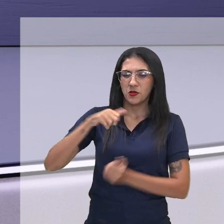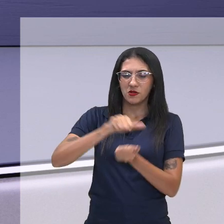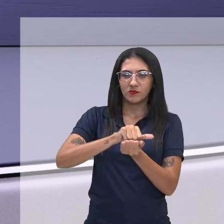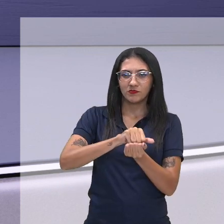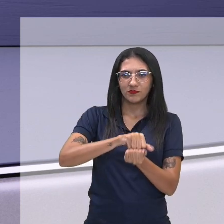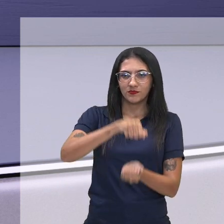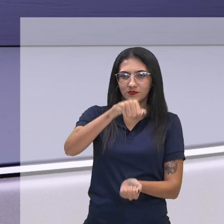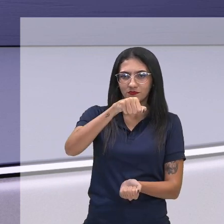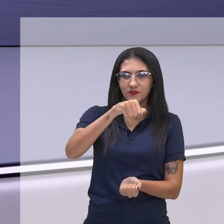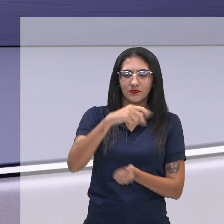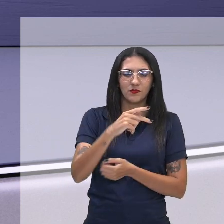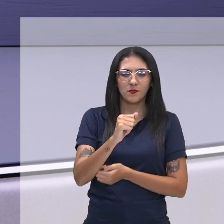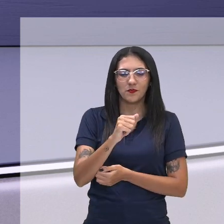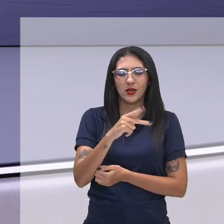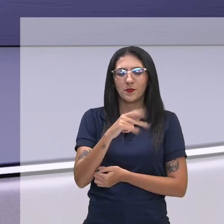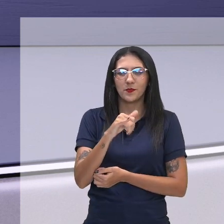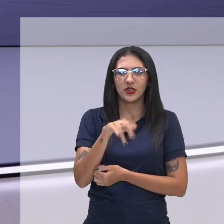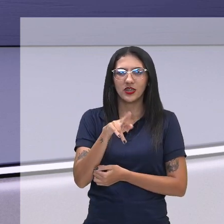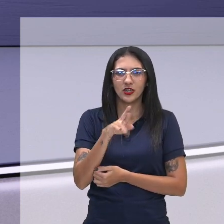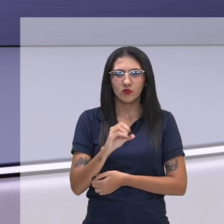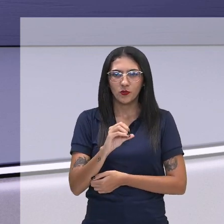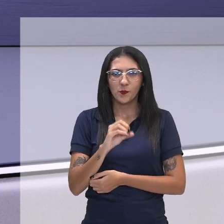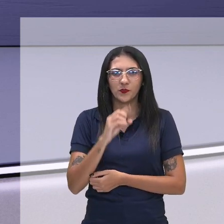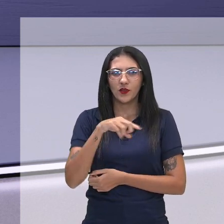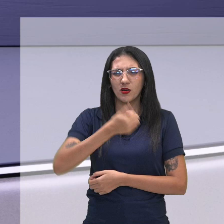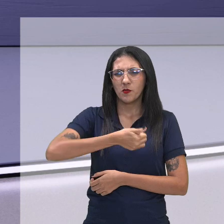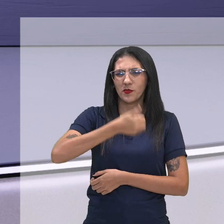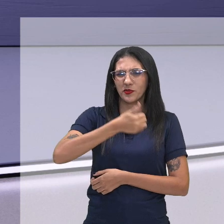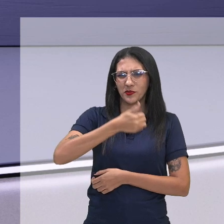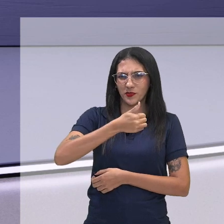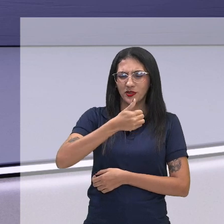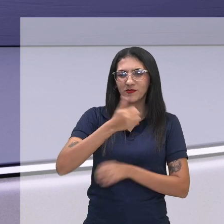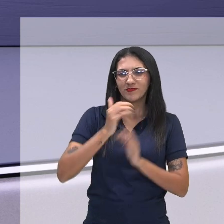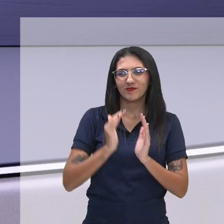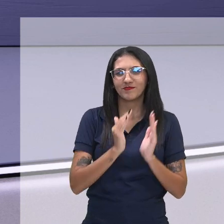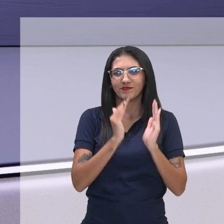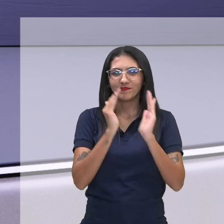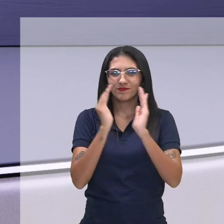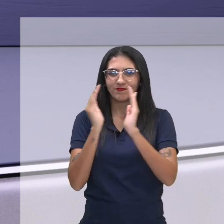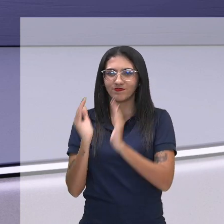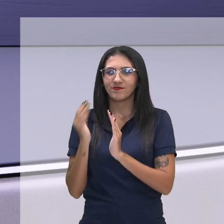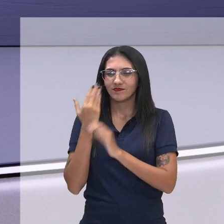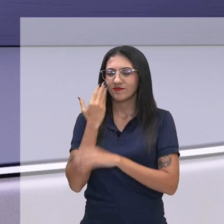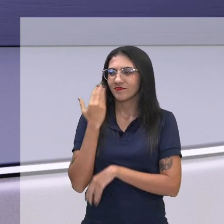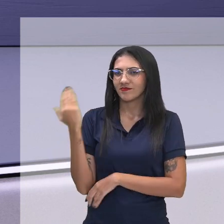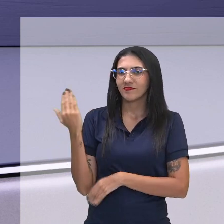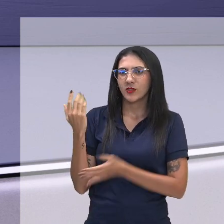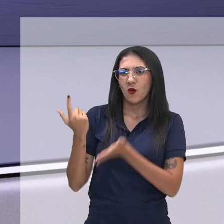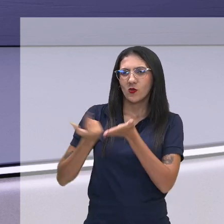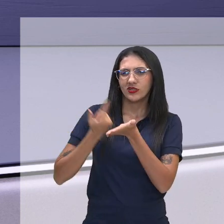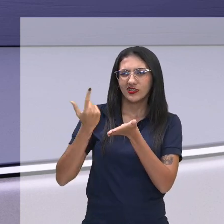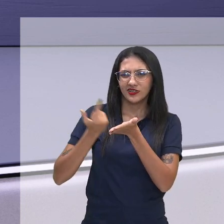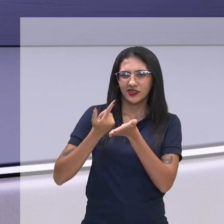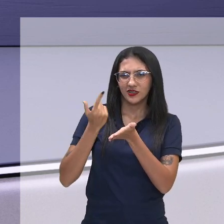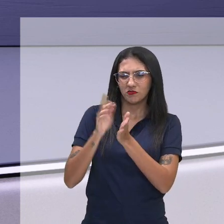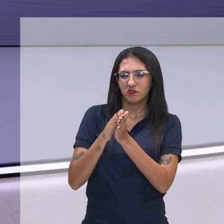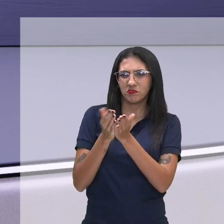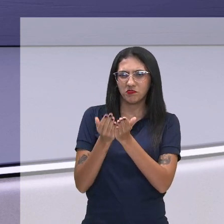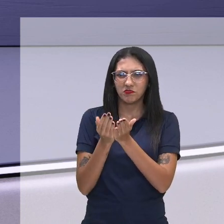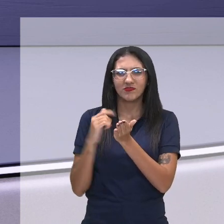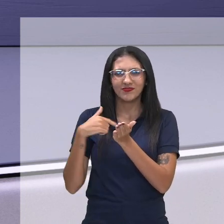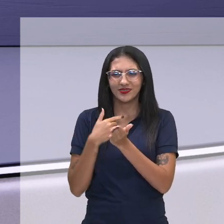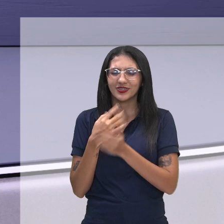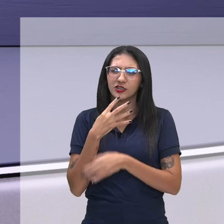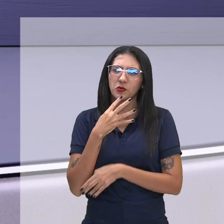rolo, o pergaminho, é a primeira forma de livro, e logo depois os livros com a encadernação como nós